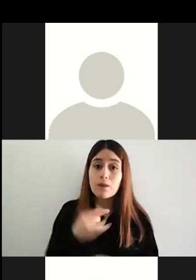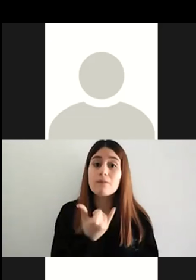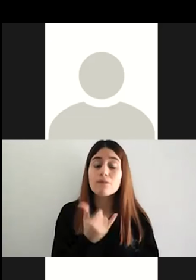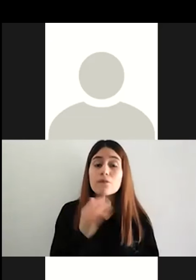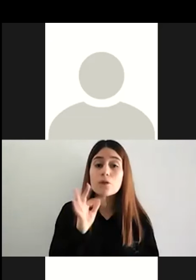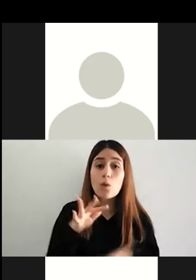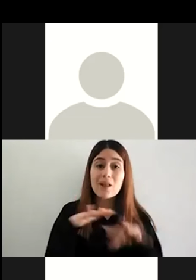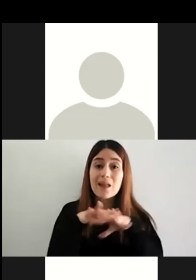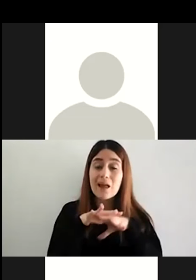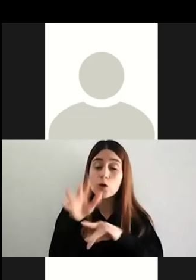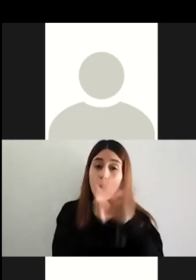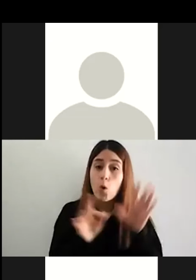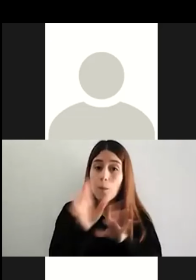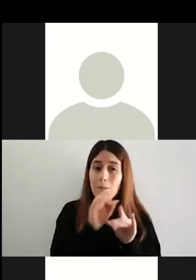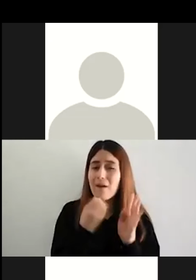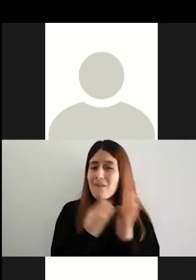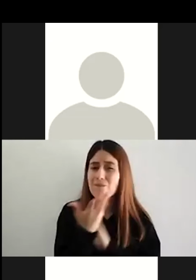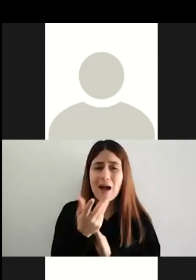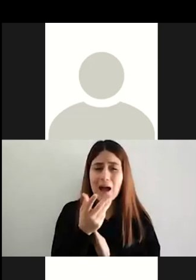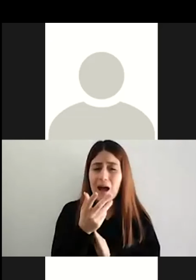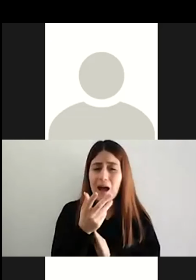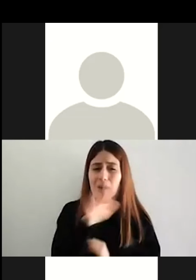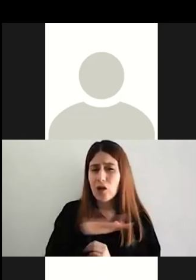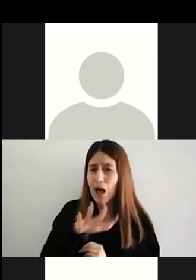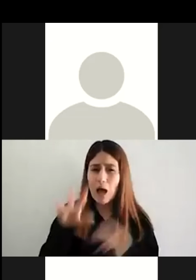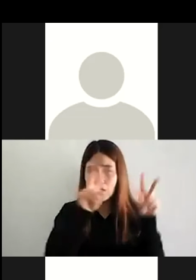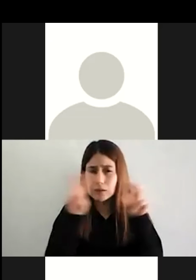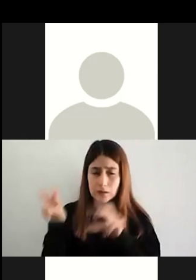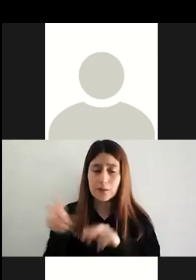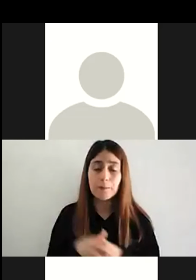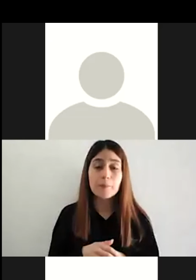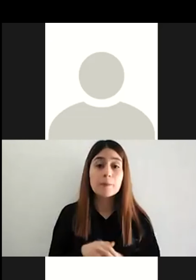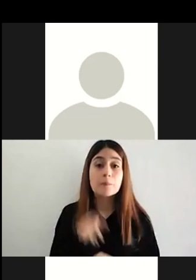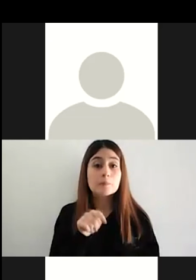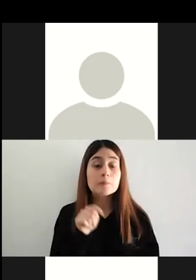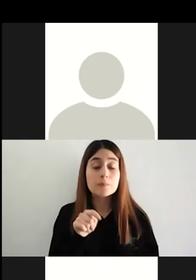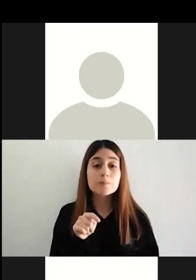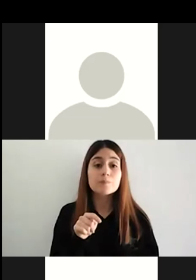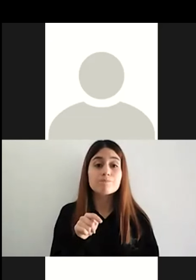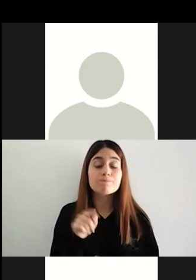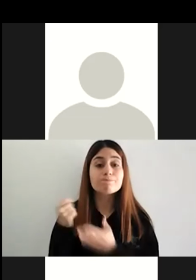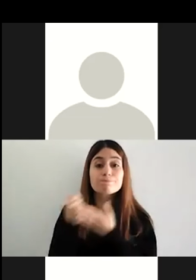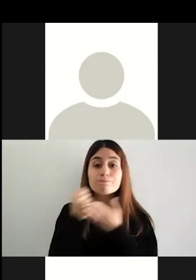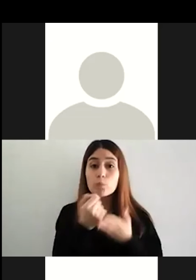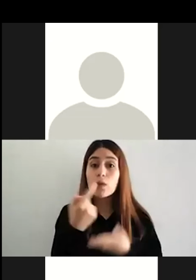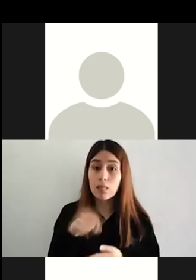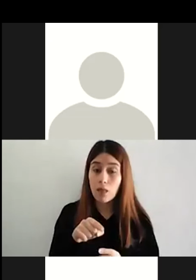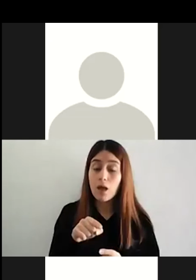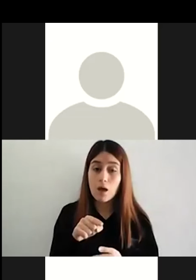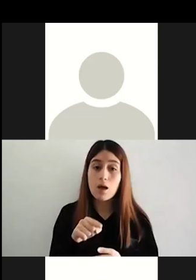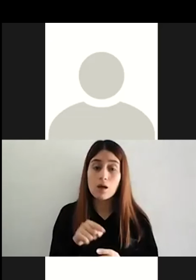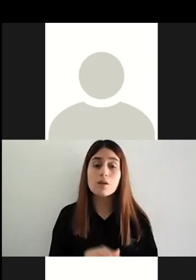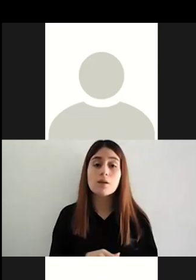24 redes europeias em várias áreas temáticas. Estas iniciativas são apoiadas e contam